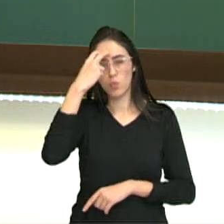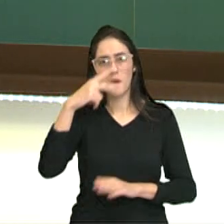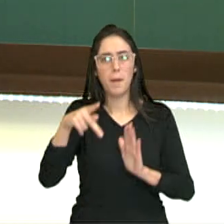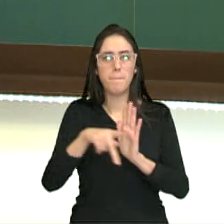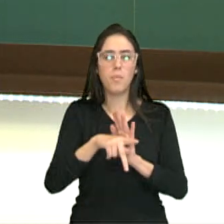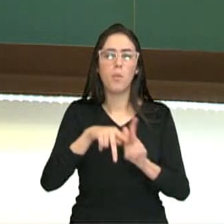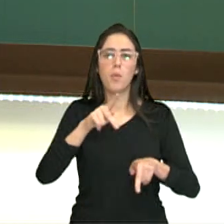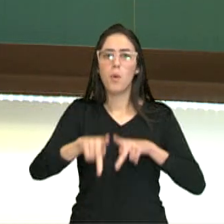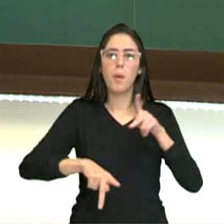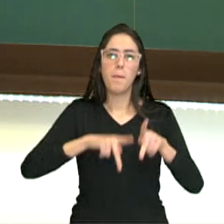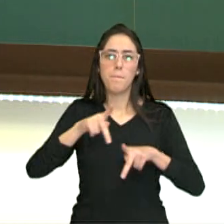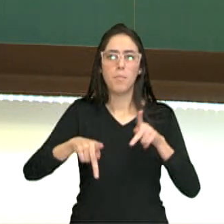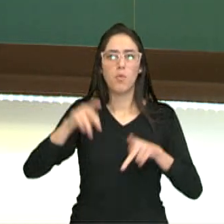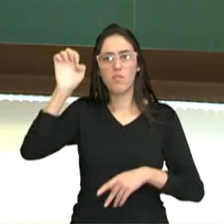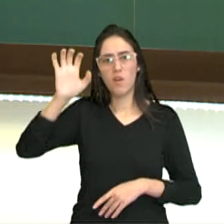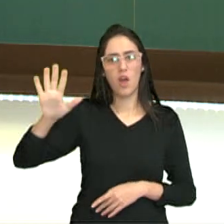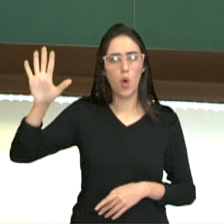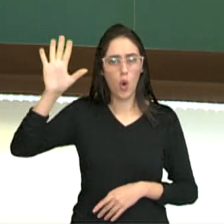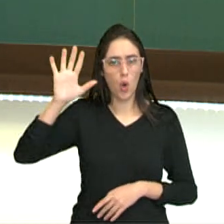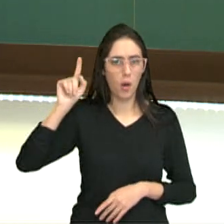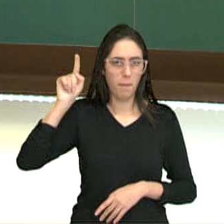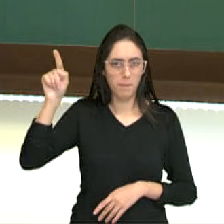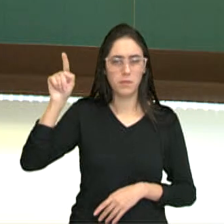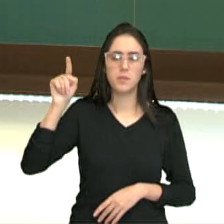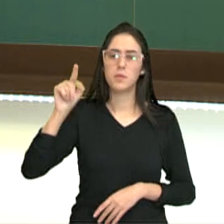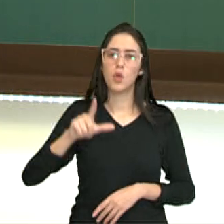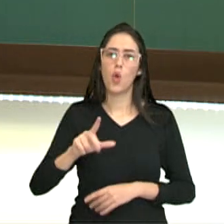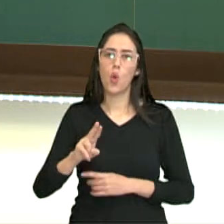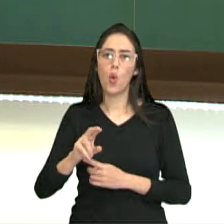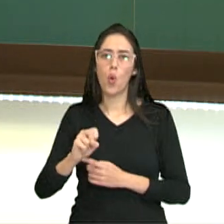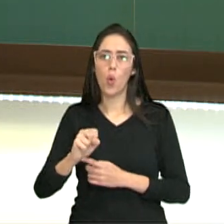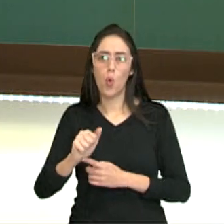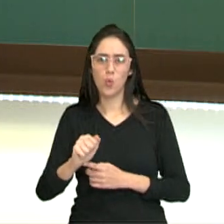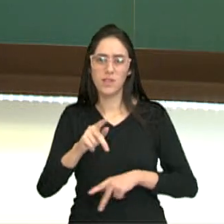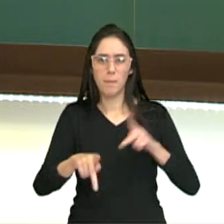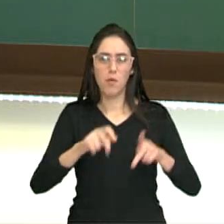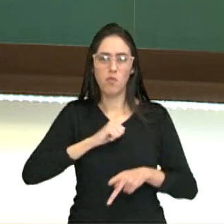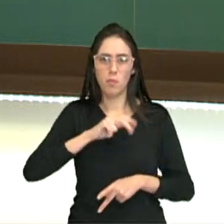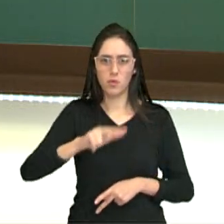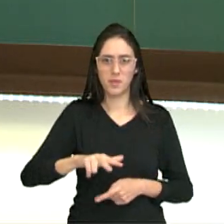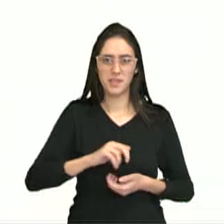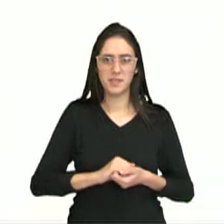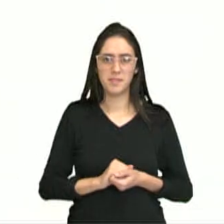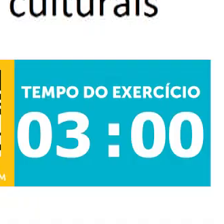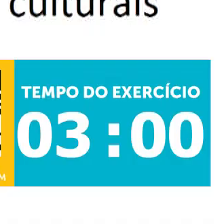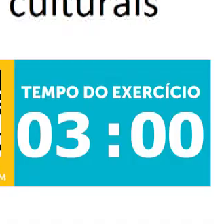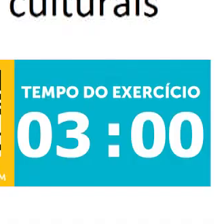dos povos colonizadores, no caso aqui a matriz lusa, os povos portugueses.